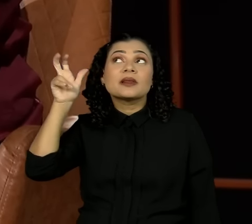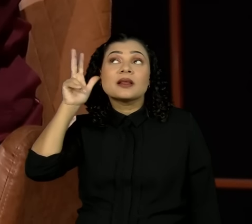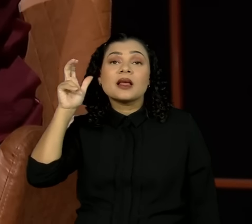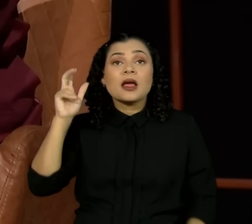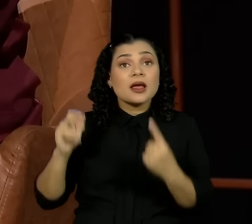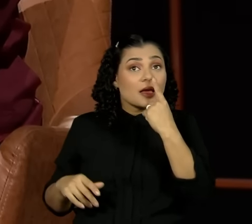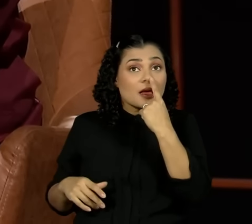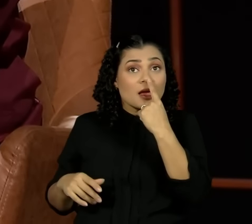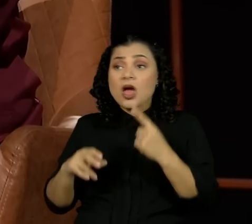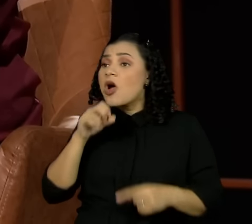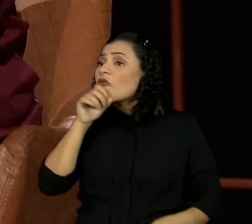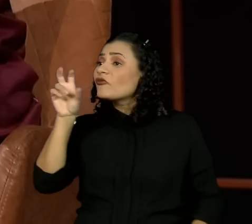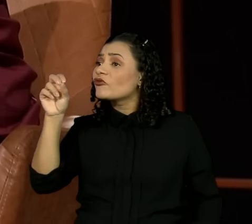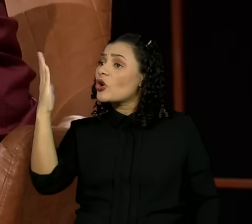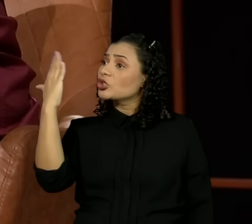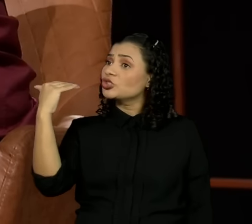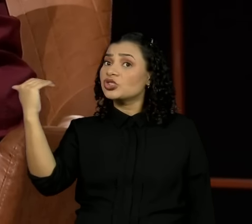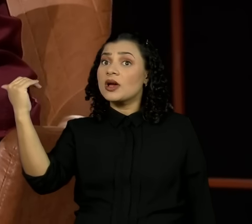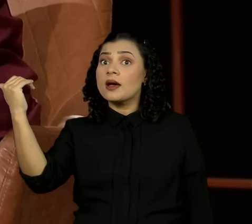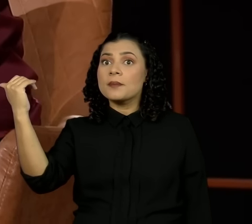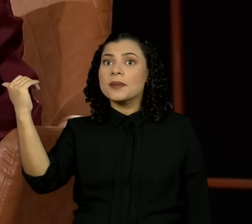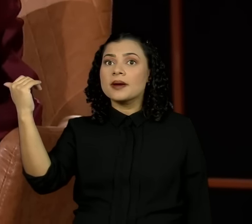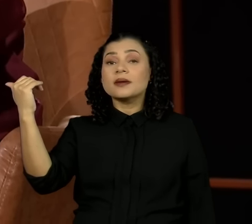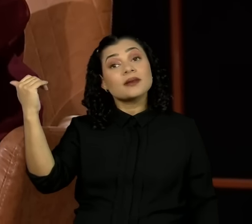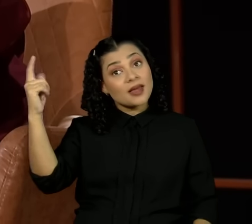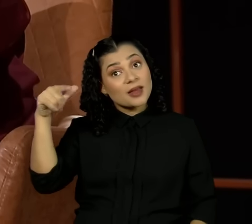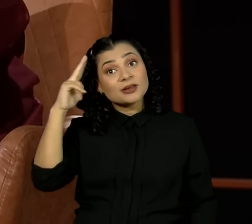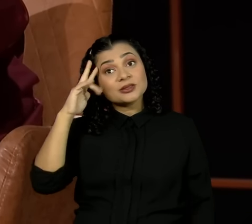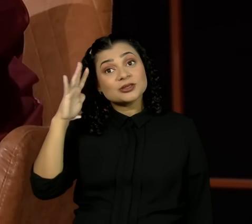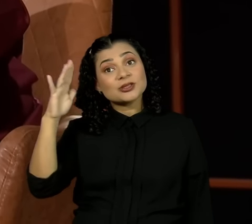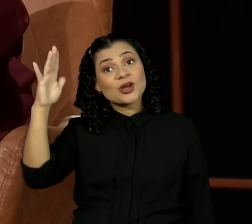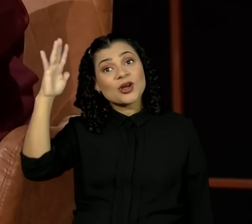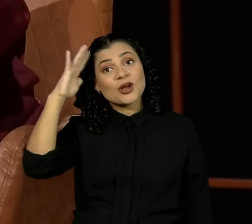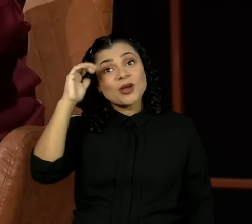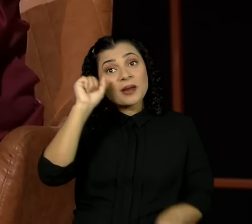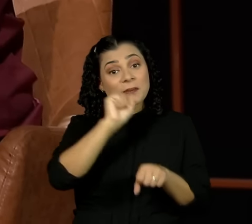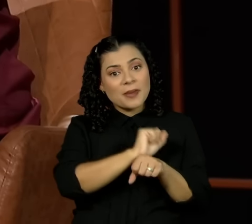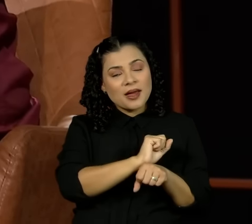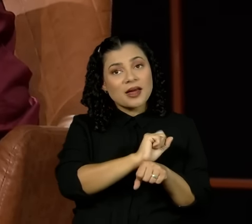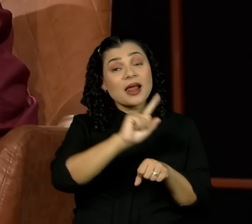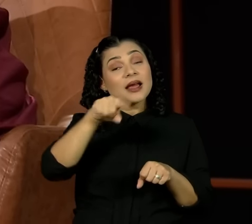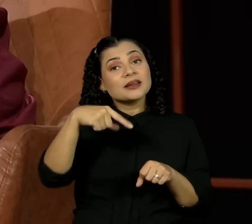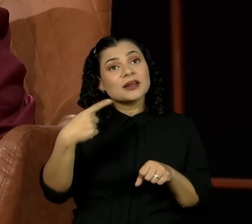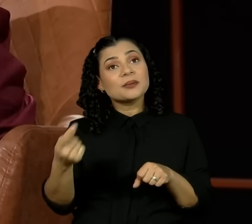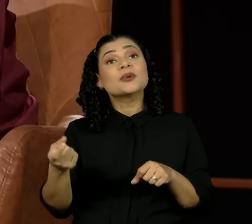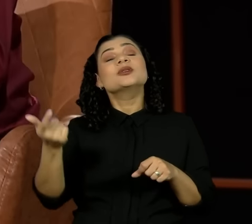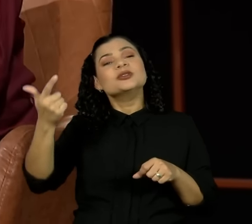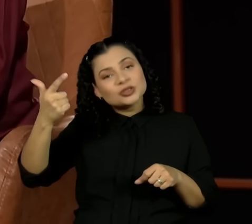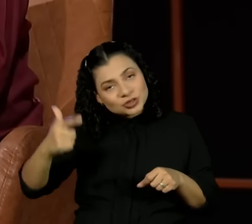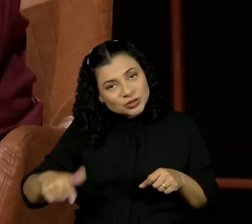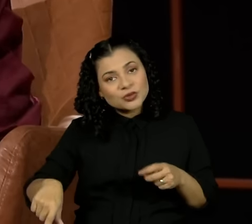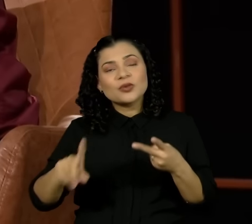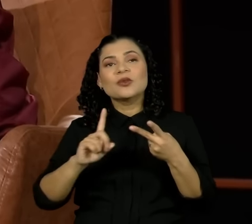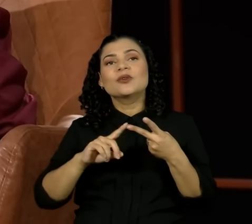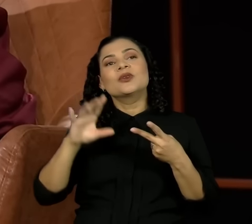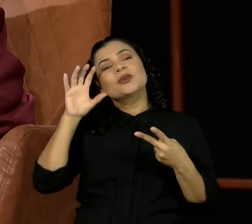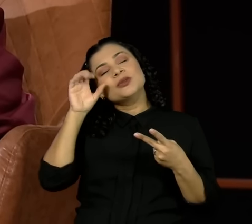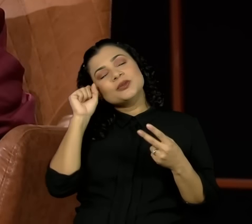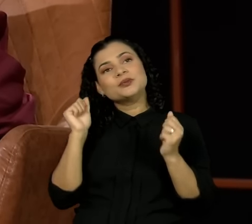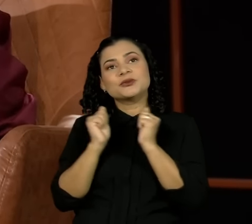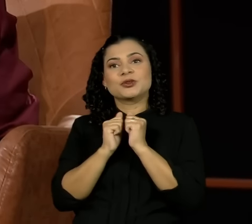tua avó está te chamando. Era um sonho, ela para ali. Aí depois ela vai também dormir com a